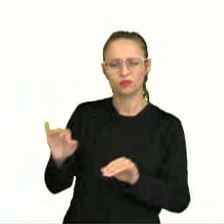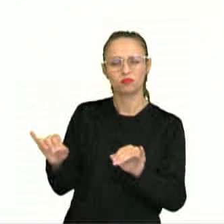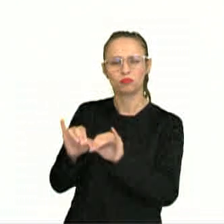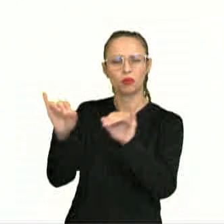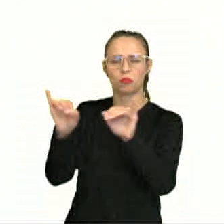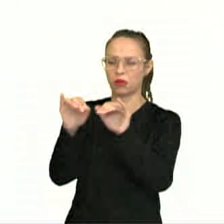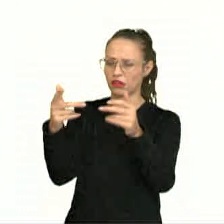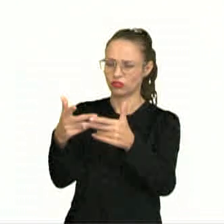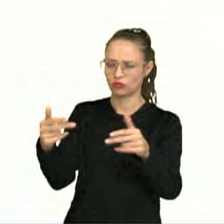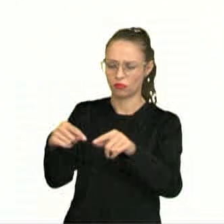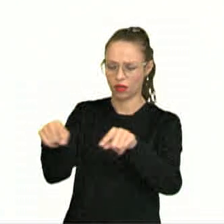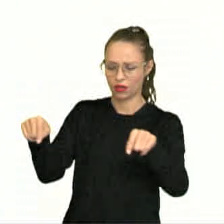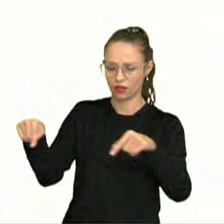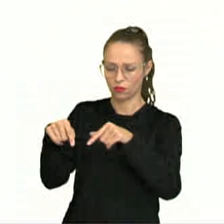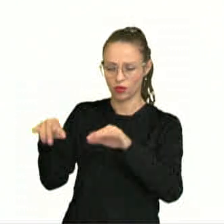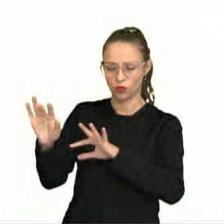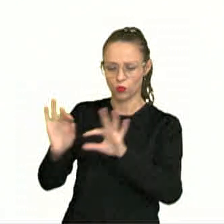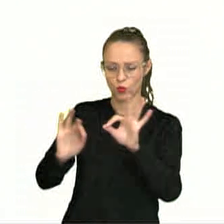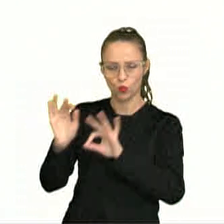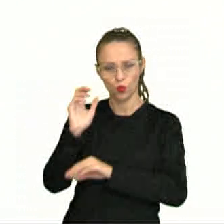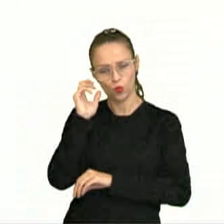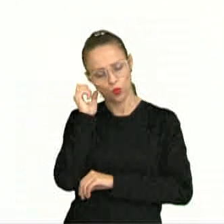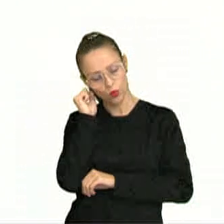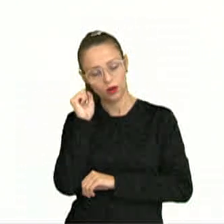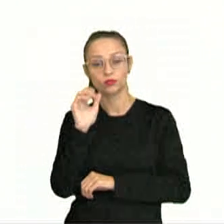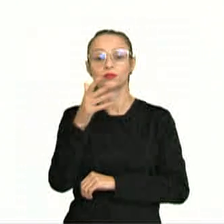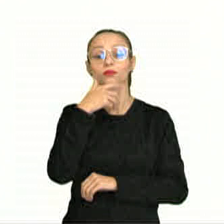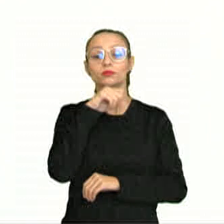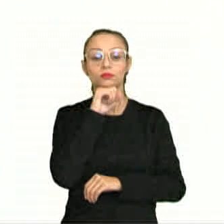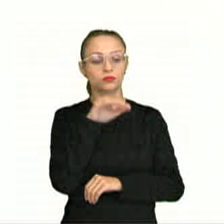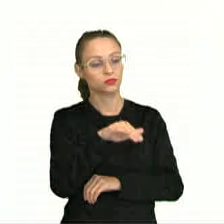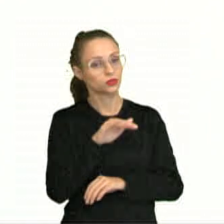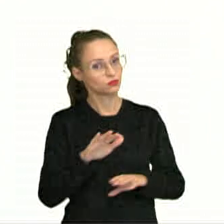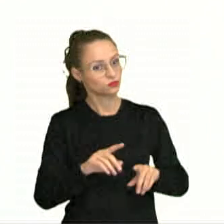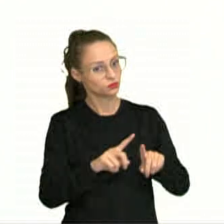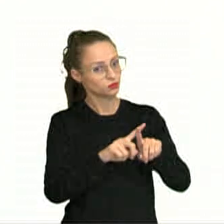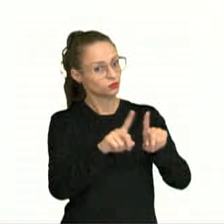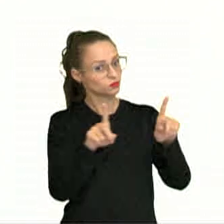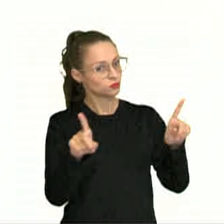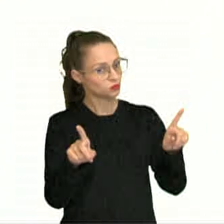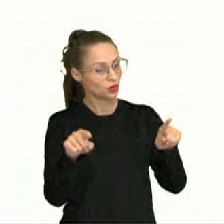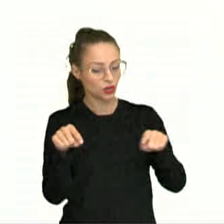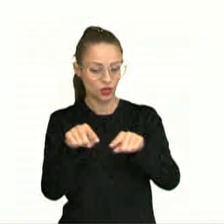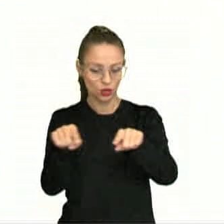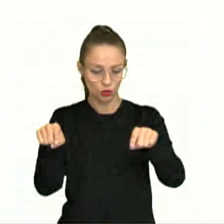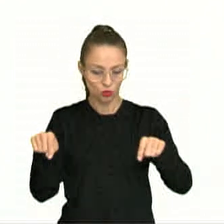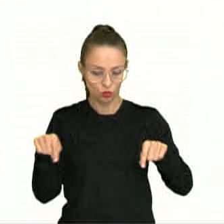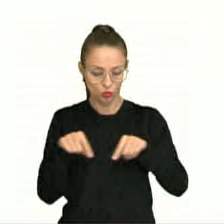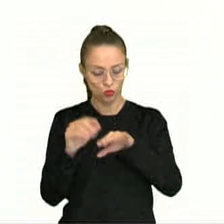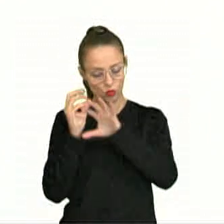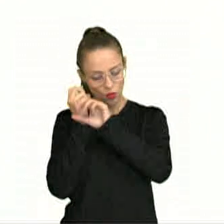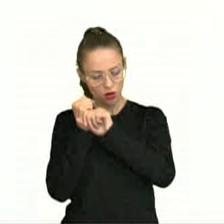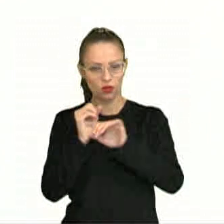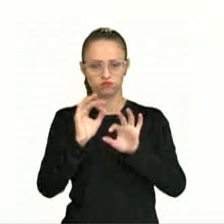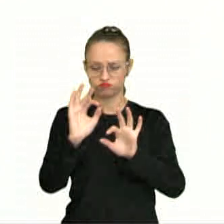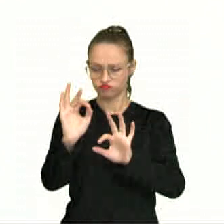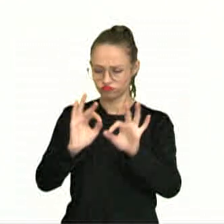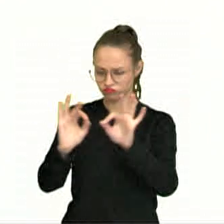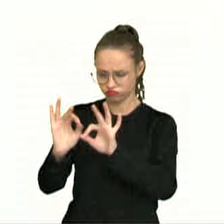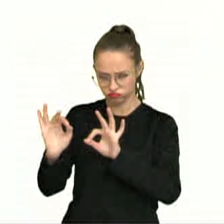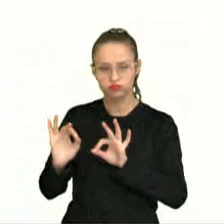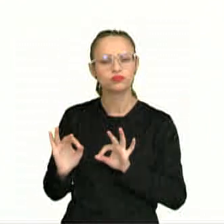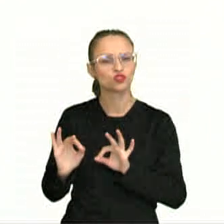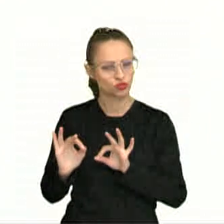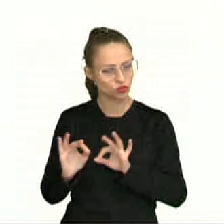ficar arrumando o quarto. Aí o pai dele chega e fala, porém, um quarto arrumado,